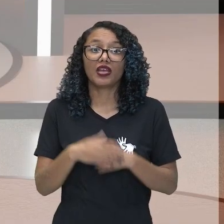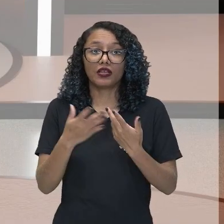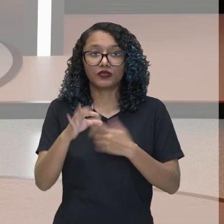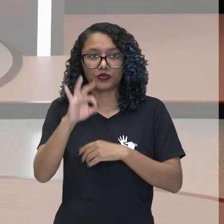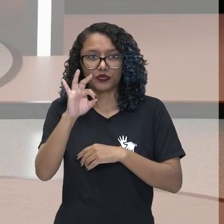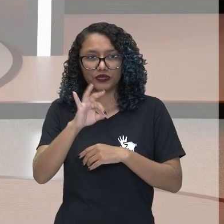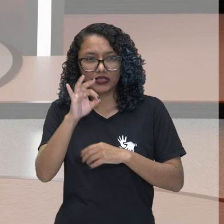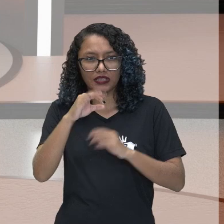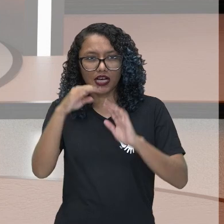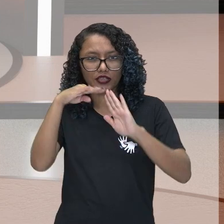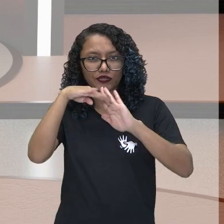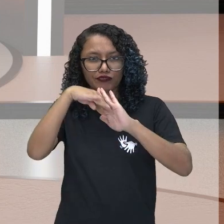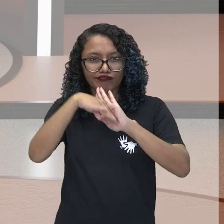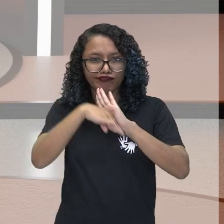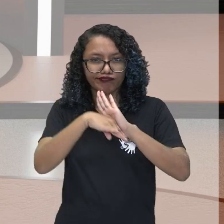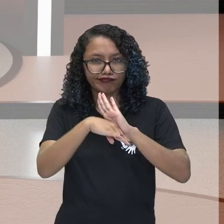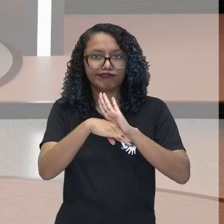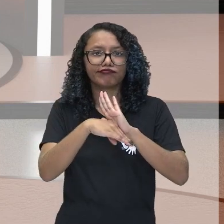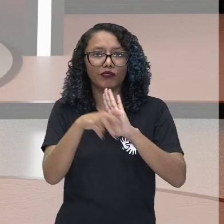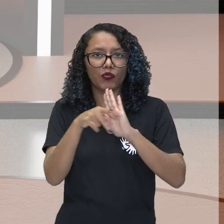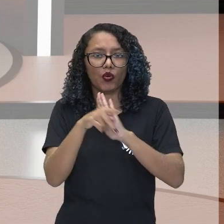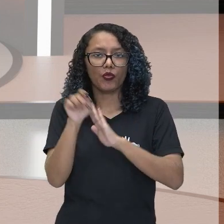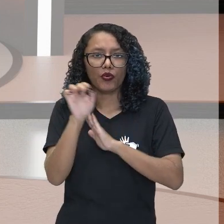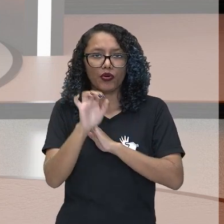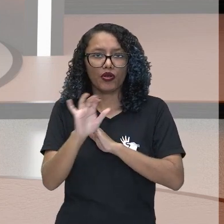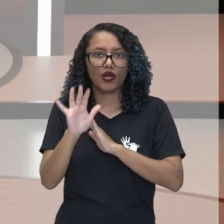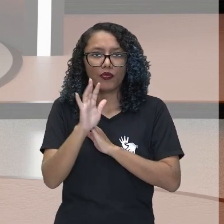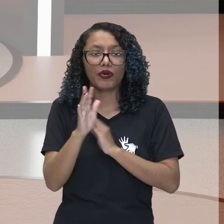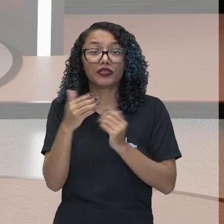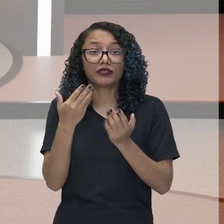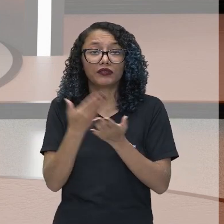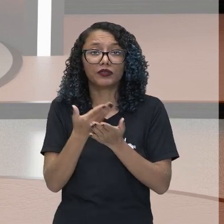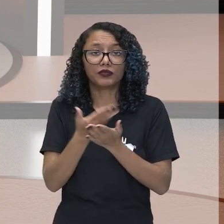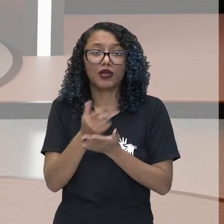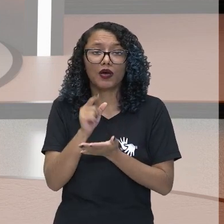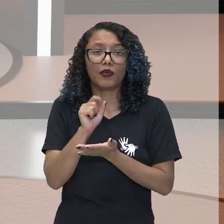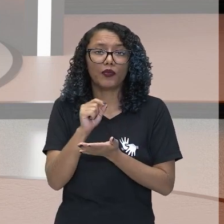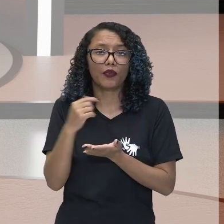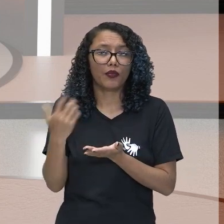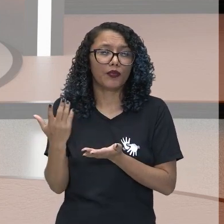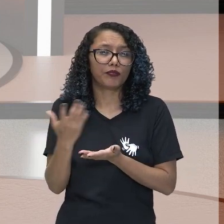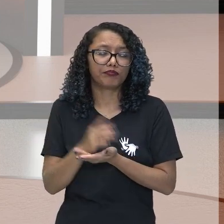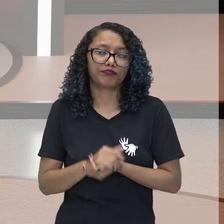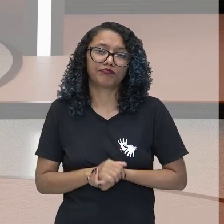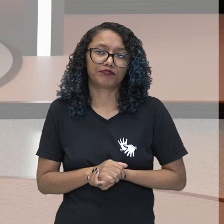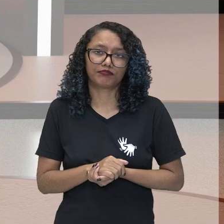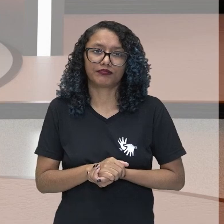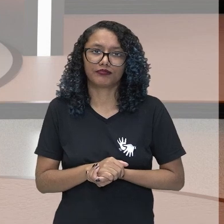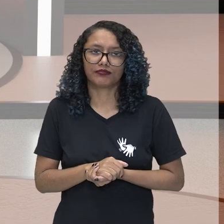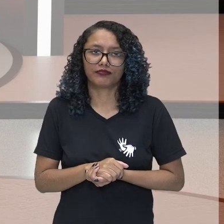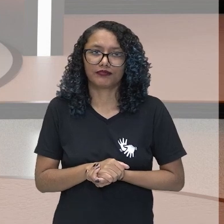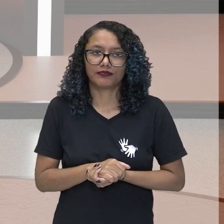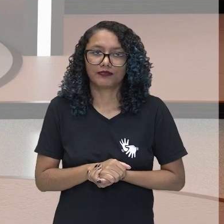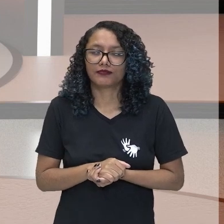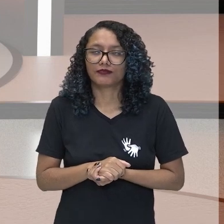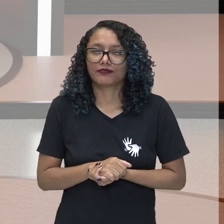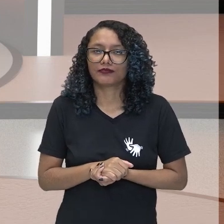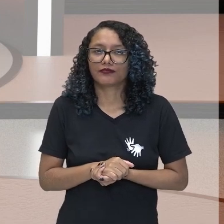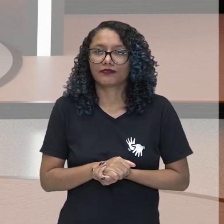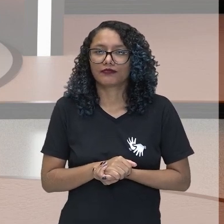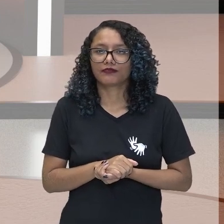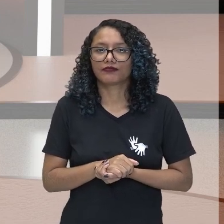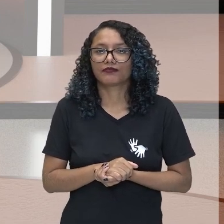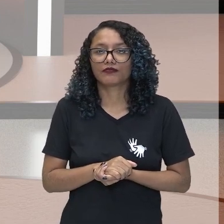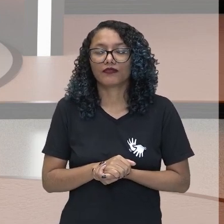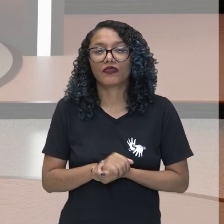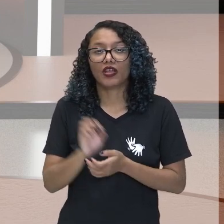crescimento no continente europeu, gente, a gente vai estudar que a Europa, ela tem apresentado ali baixos níveis